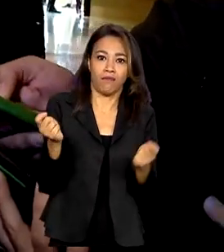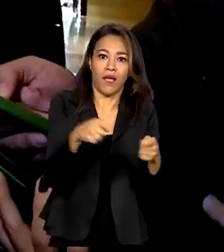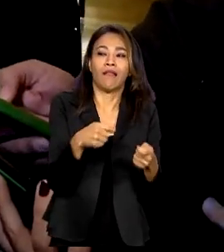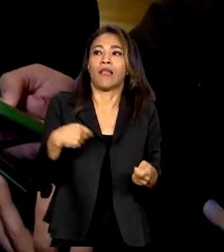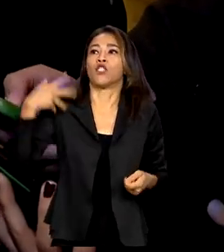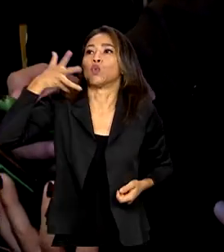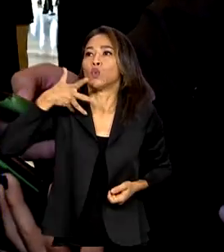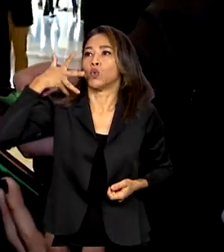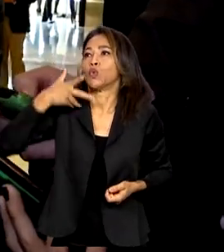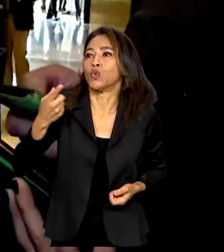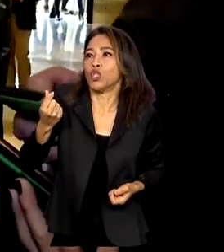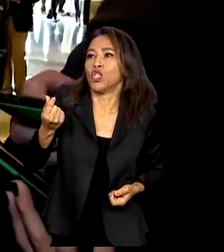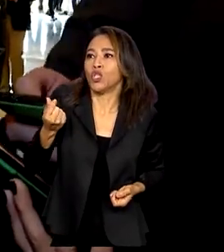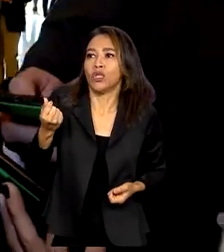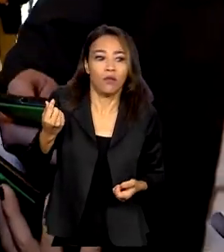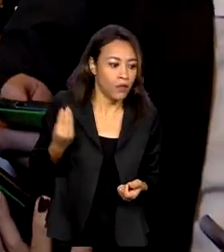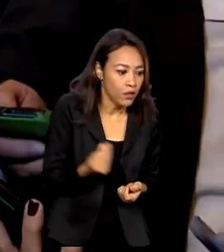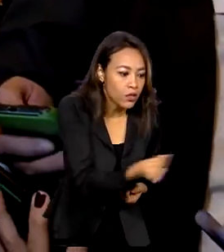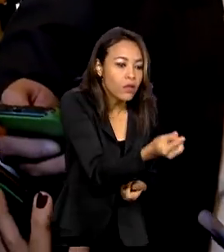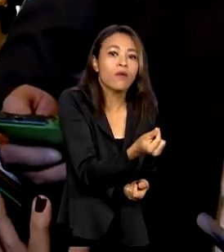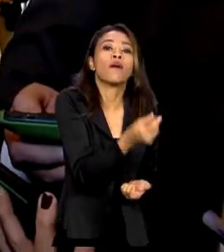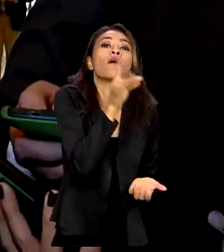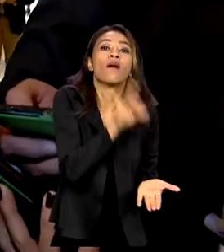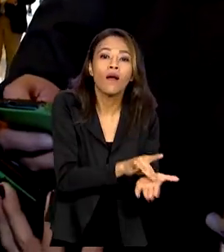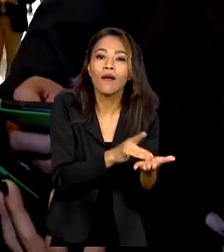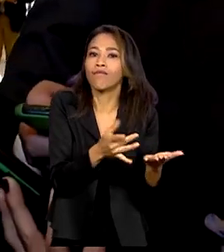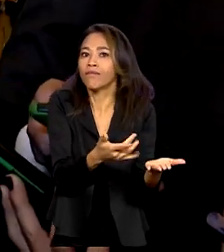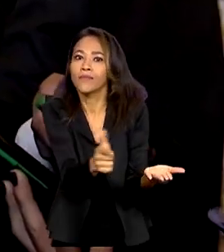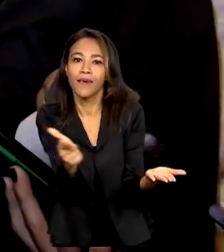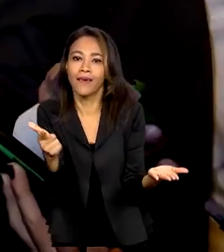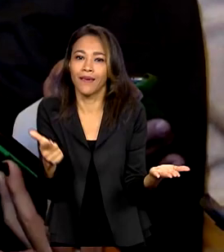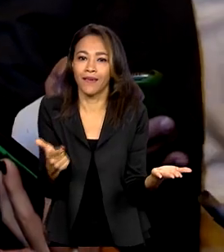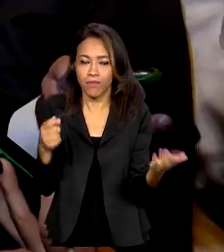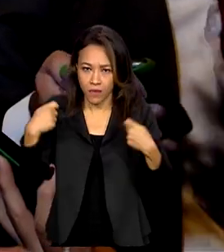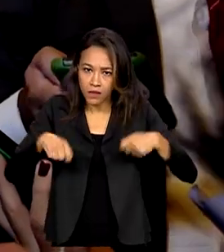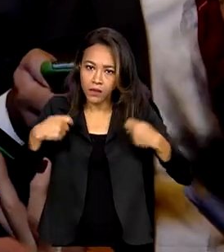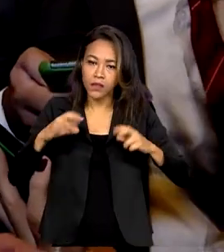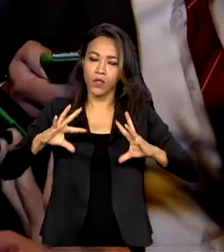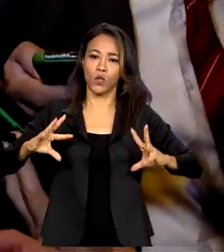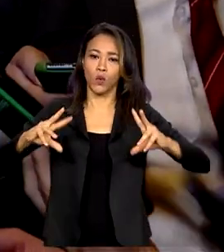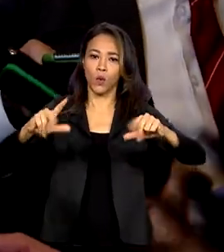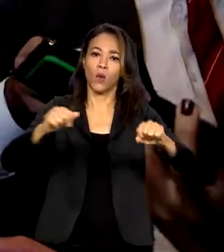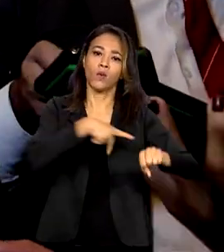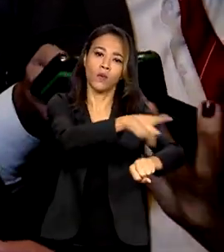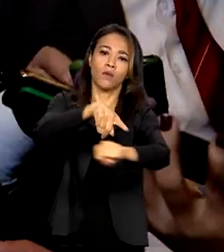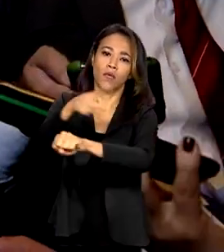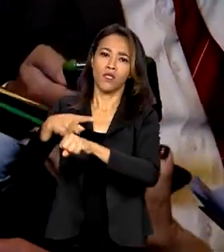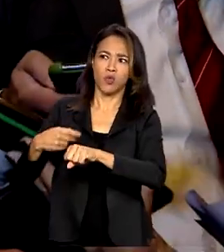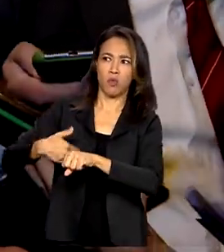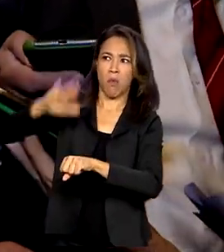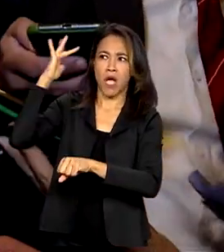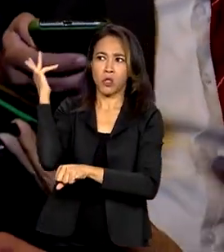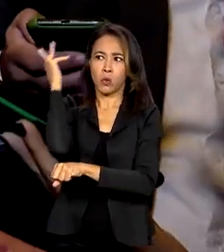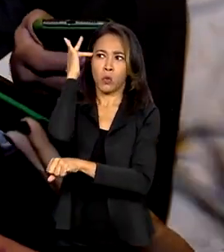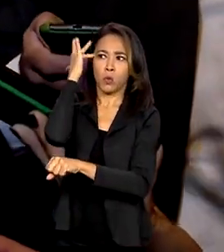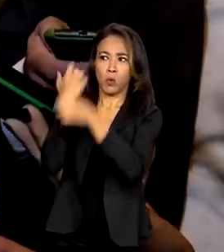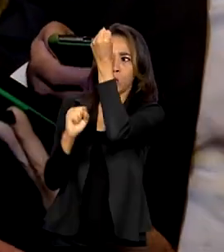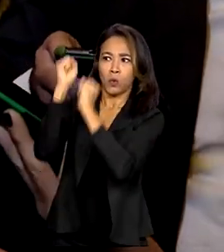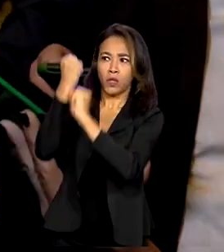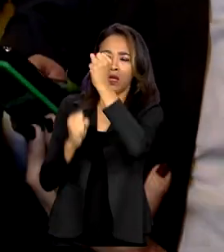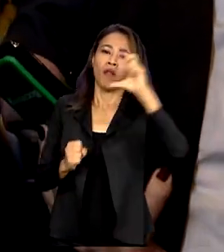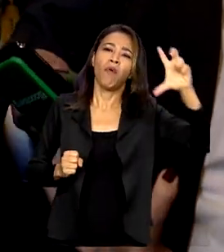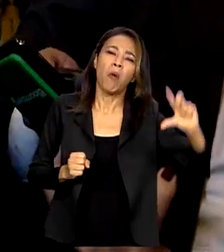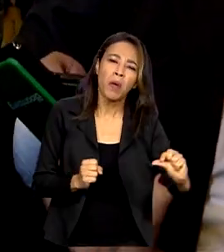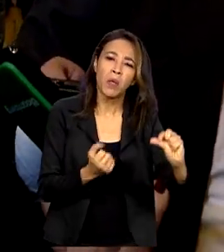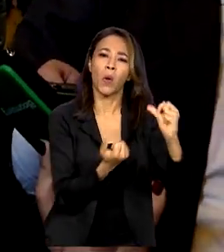discurso de dinheiro e pouco dinheiro aparece. É preciso que todos, do mais industrializados ao menos industrializados,